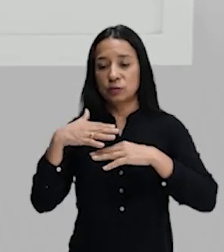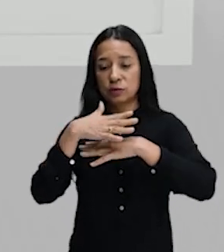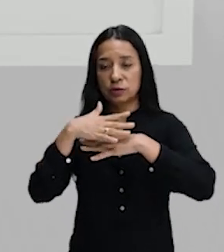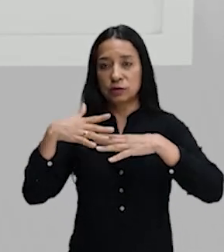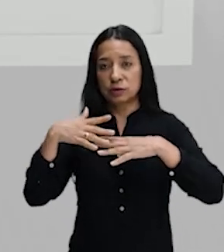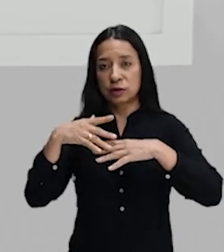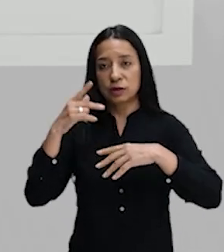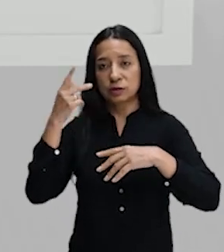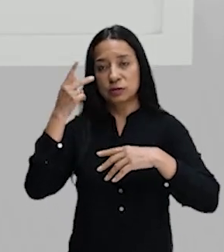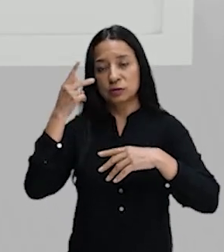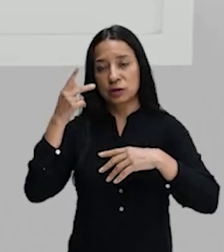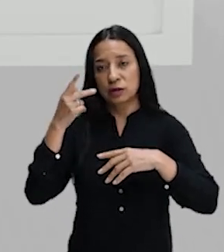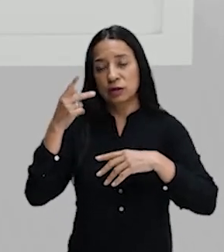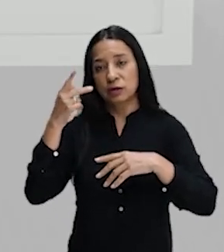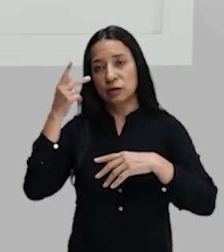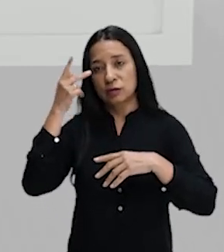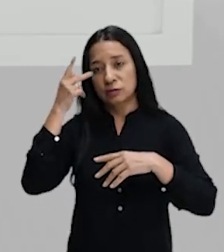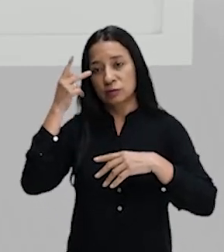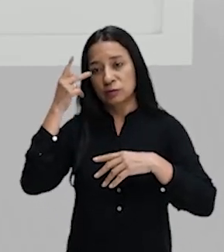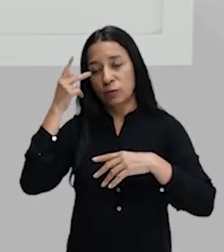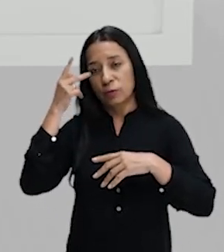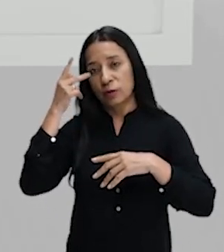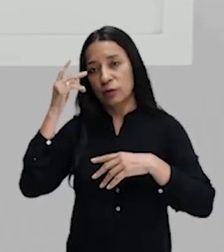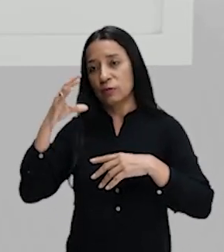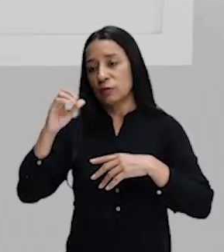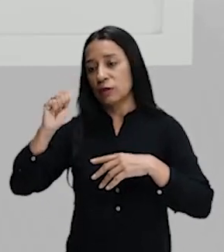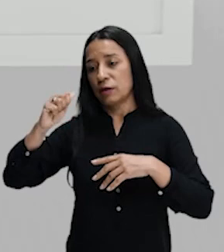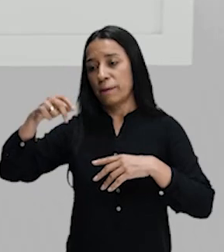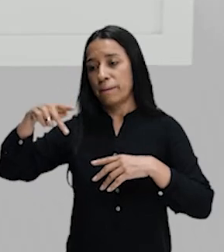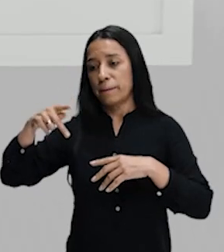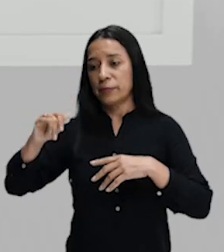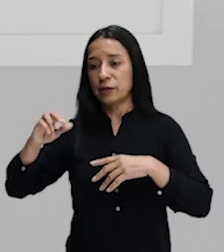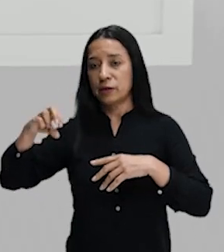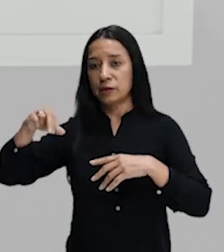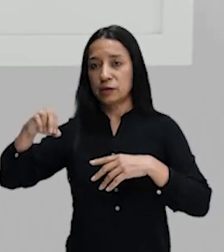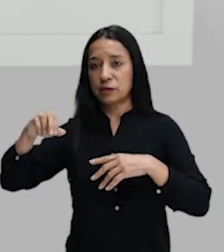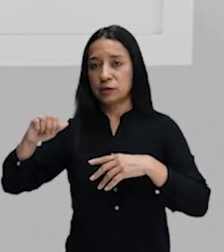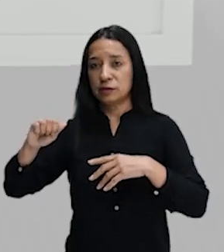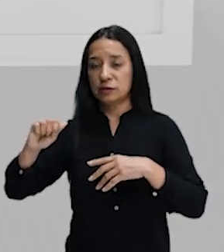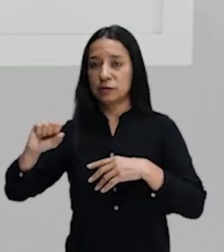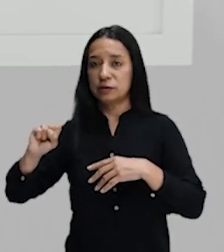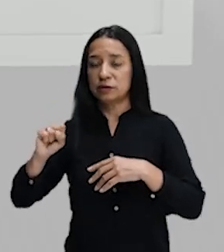em São Paulo, dentro do campus do CNPEM, né? Que é o Centro